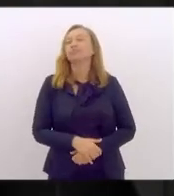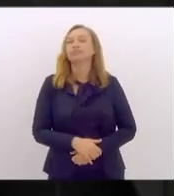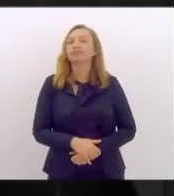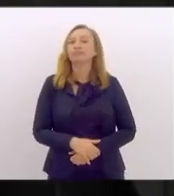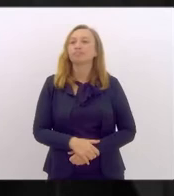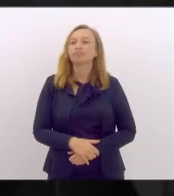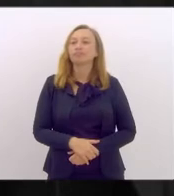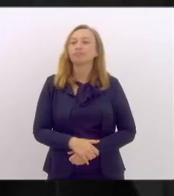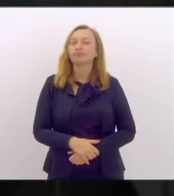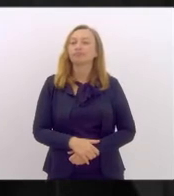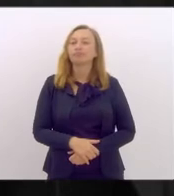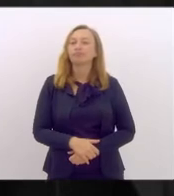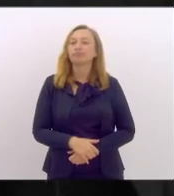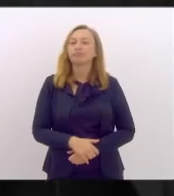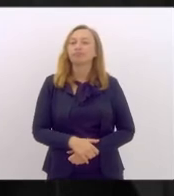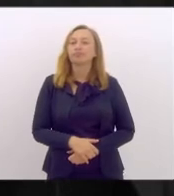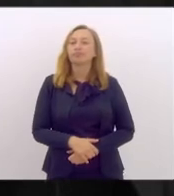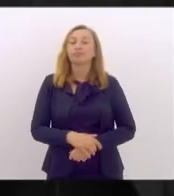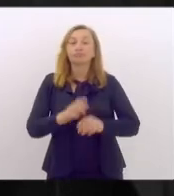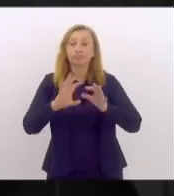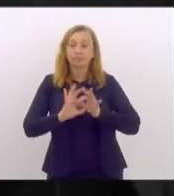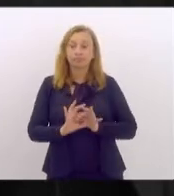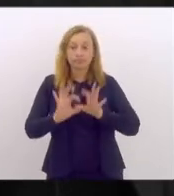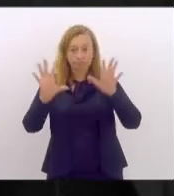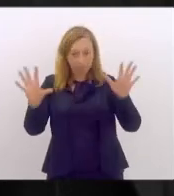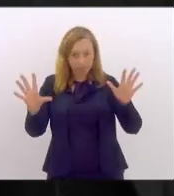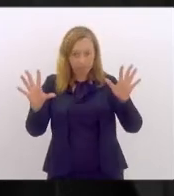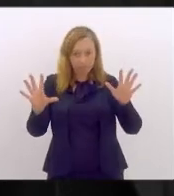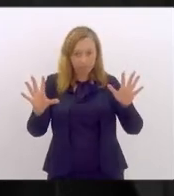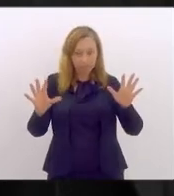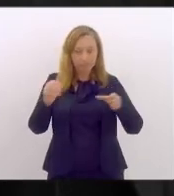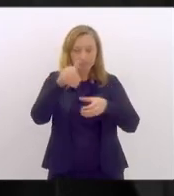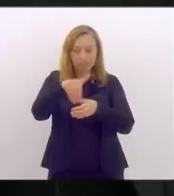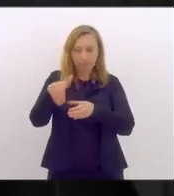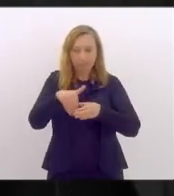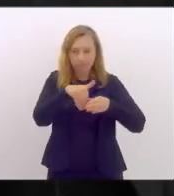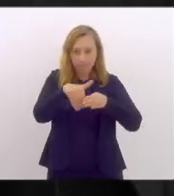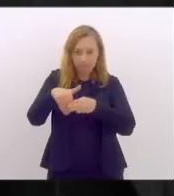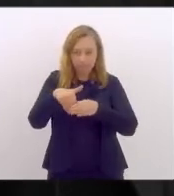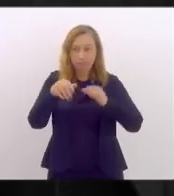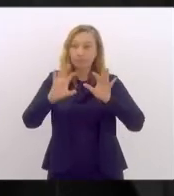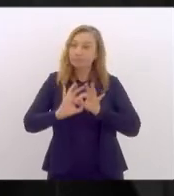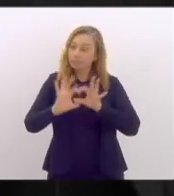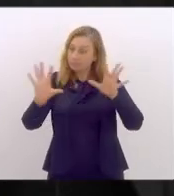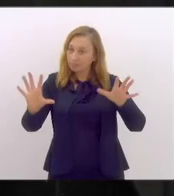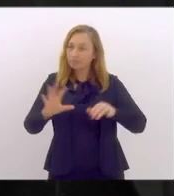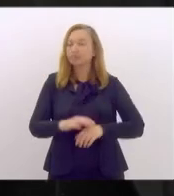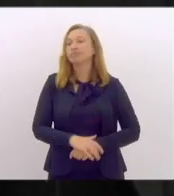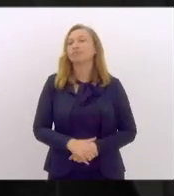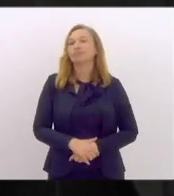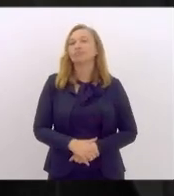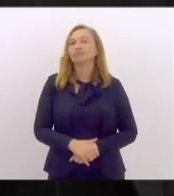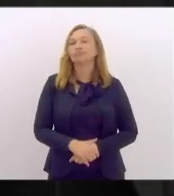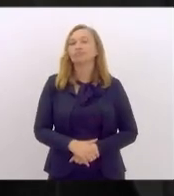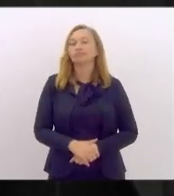a favor da democracia e das eleições Livres liberando